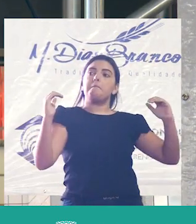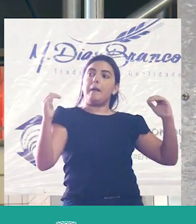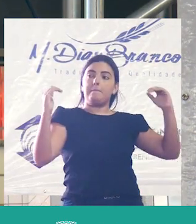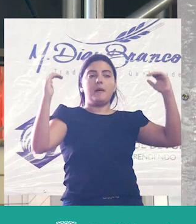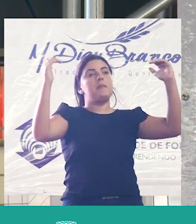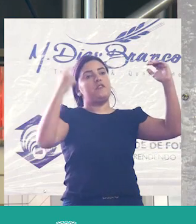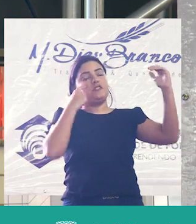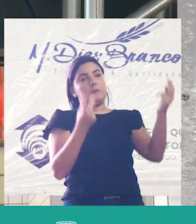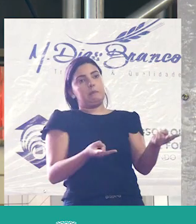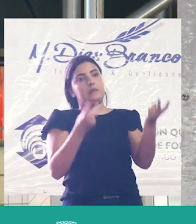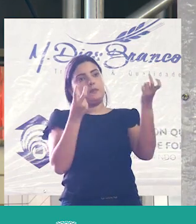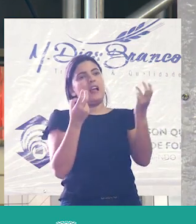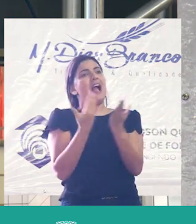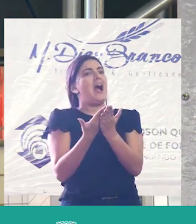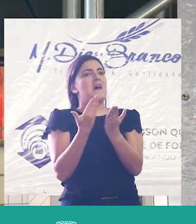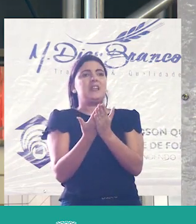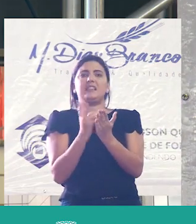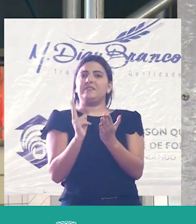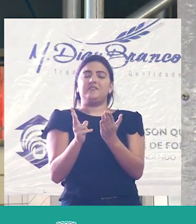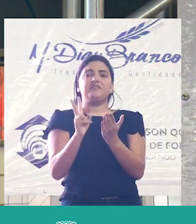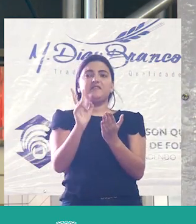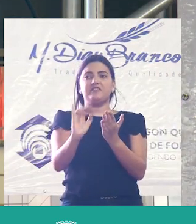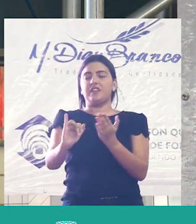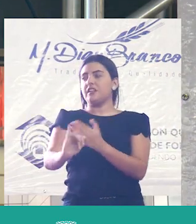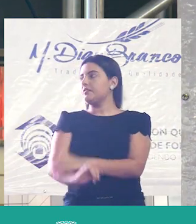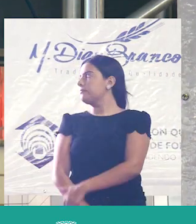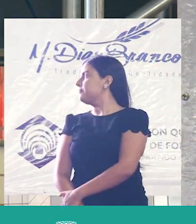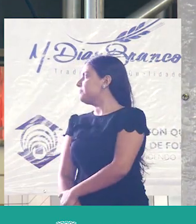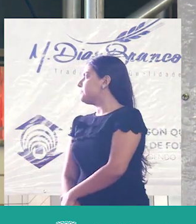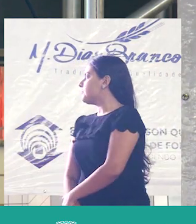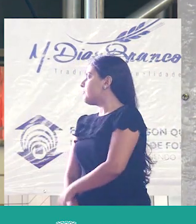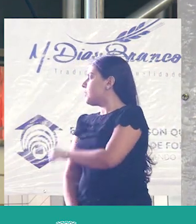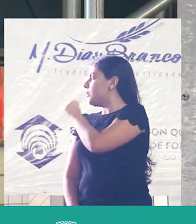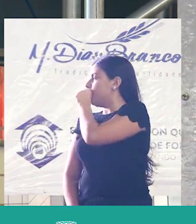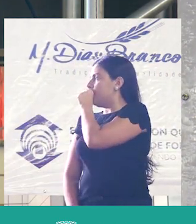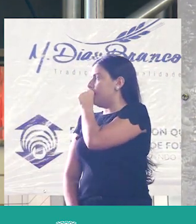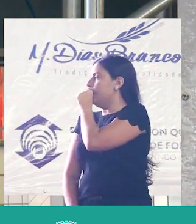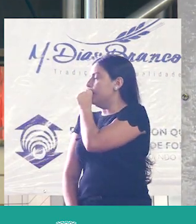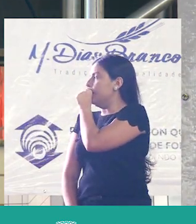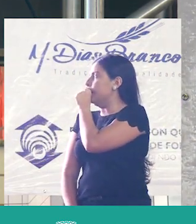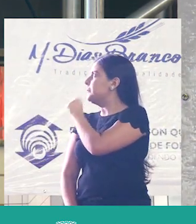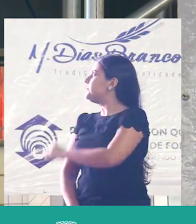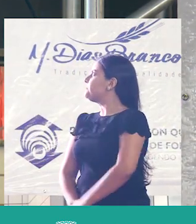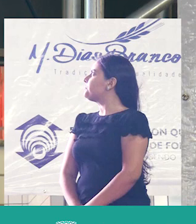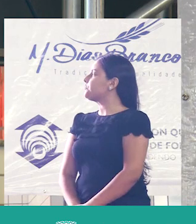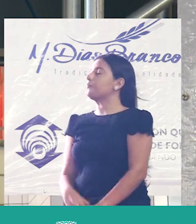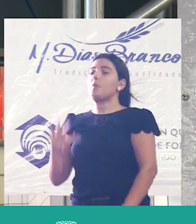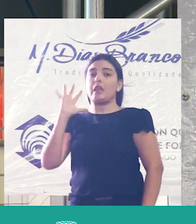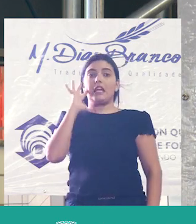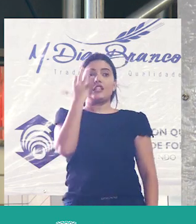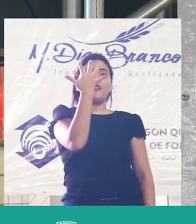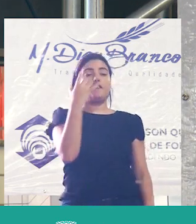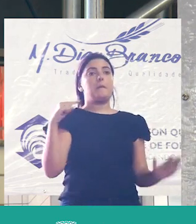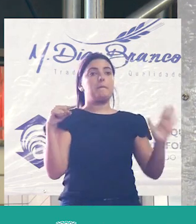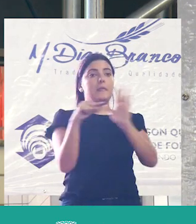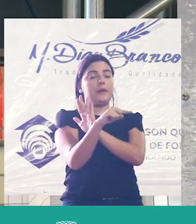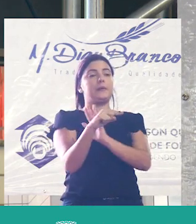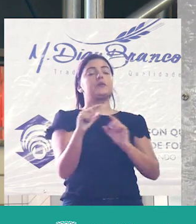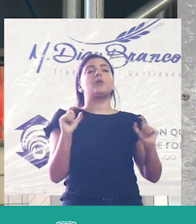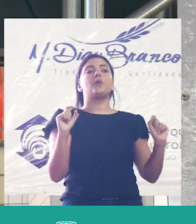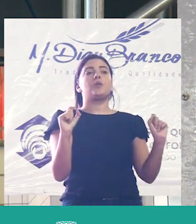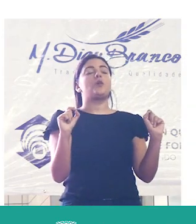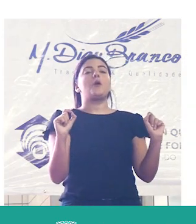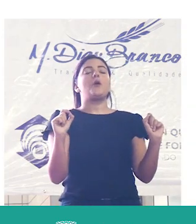vão ver que isso a gente vai falar a aula inteira. E companheiros, para resolver uma questão de estequiometria, você